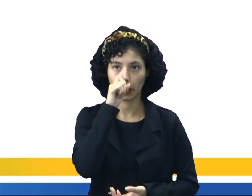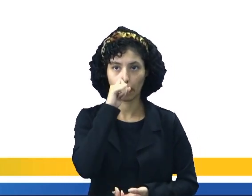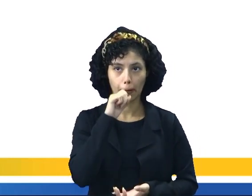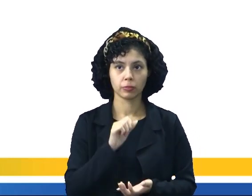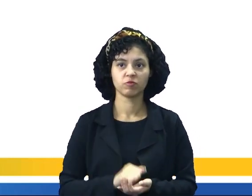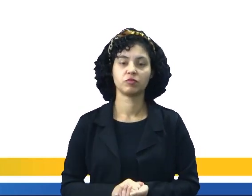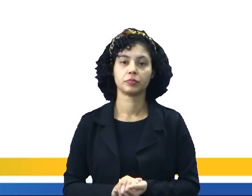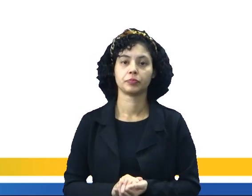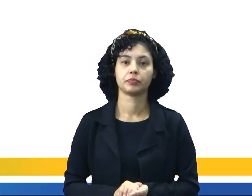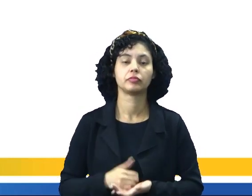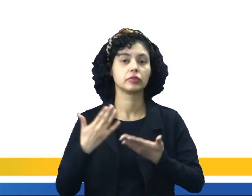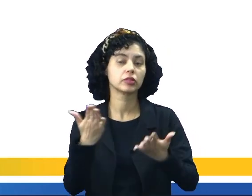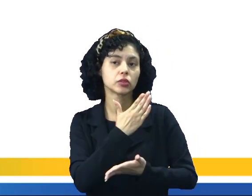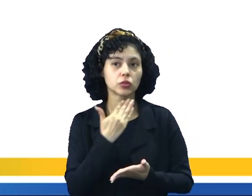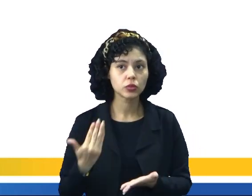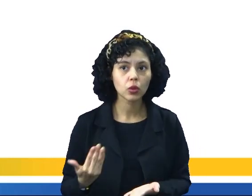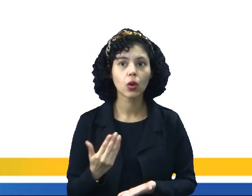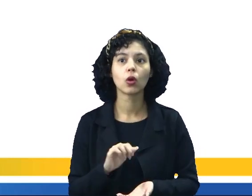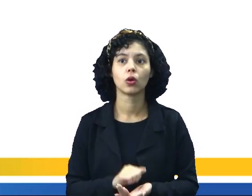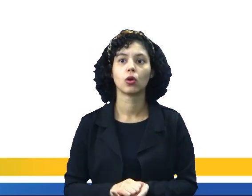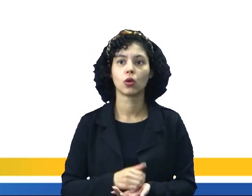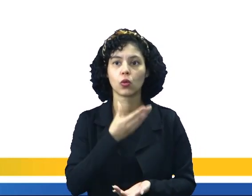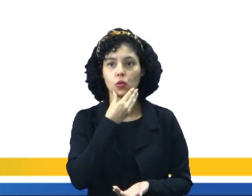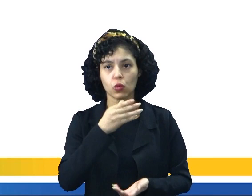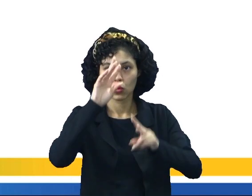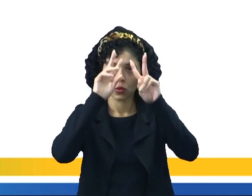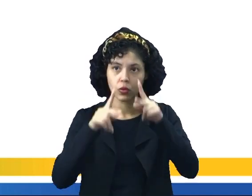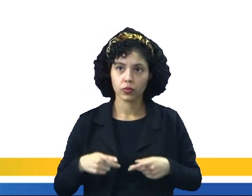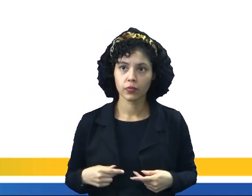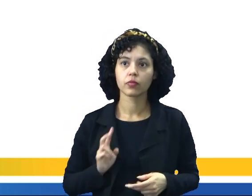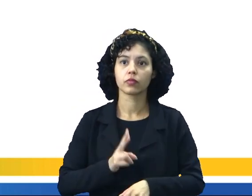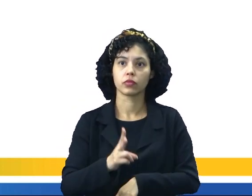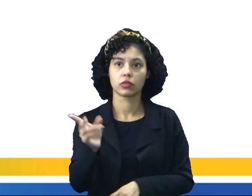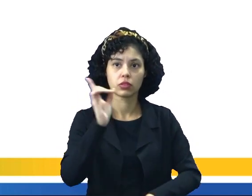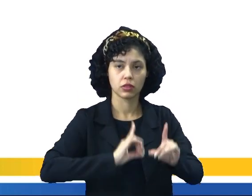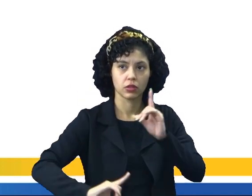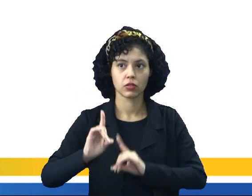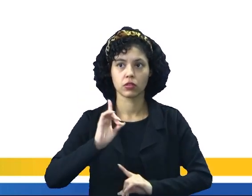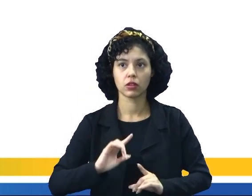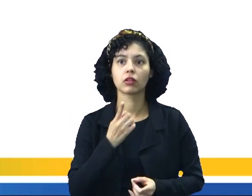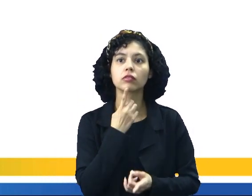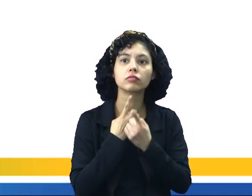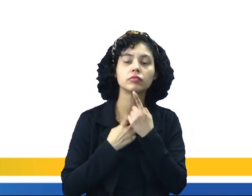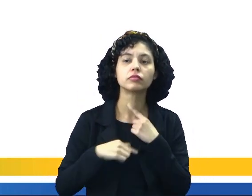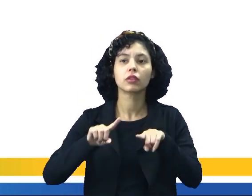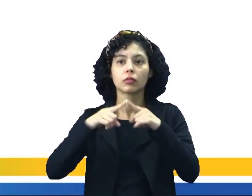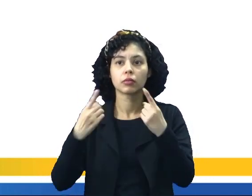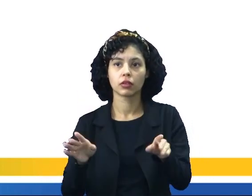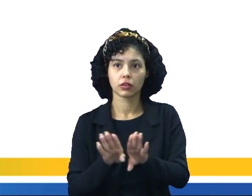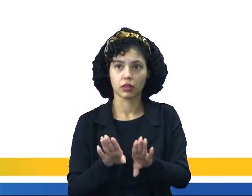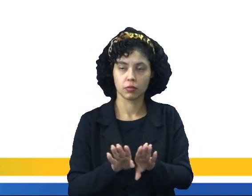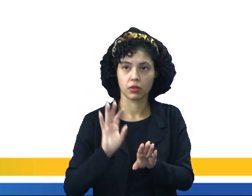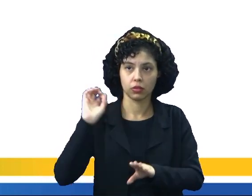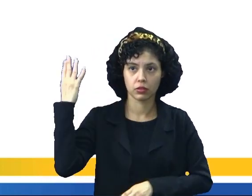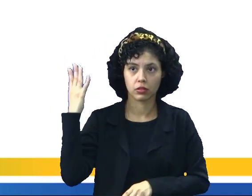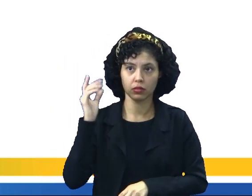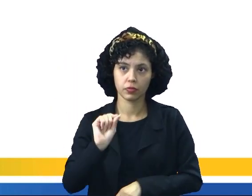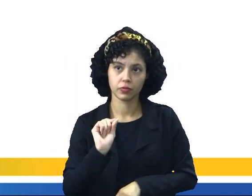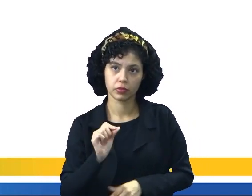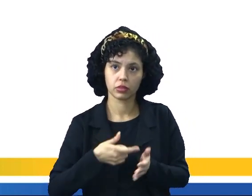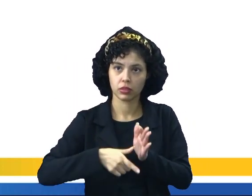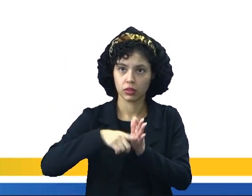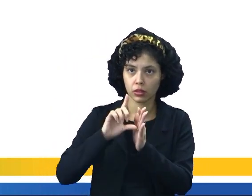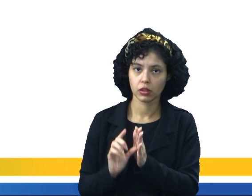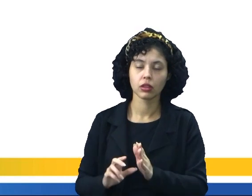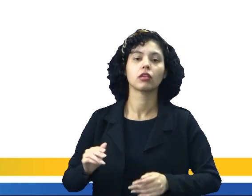Esses sacrifícios humanos, eles aconteciam como forma de manter os deuses satisfeitos, mas também poderiam acontecer antes